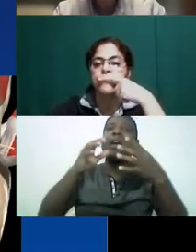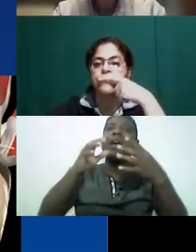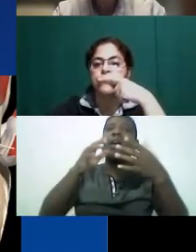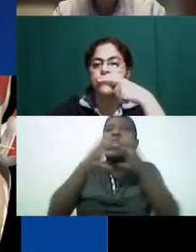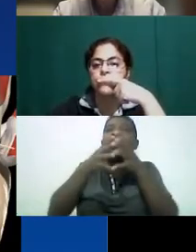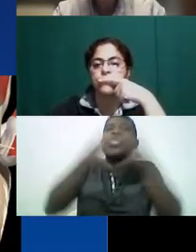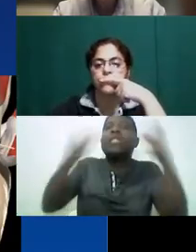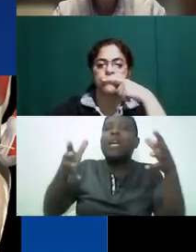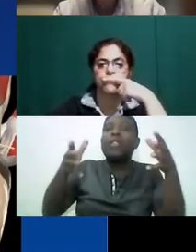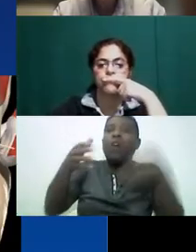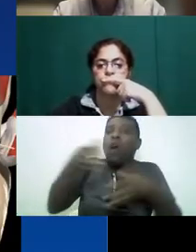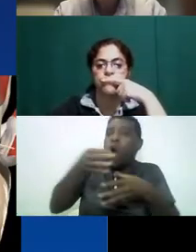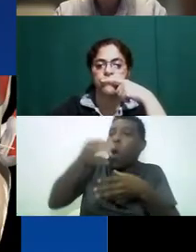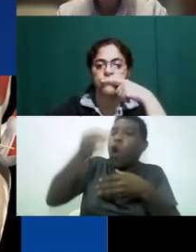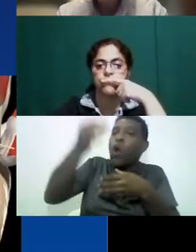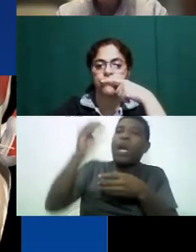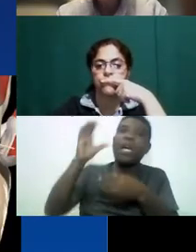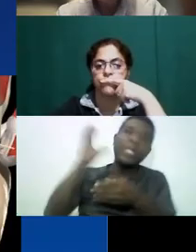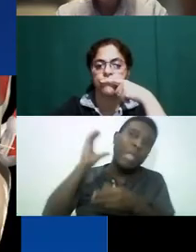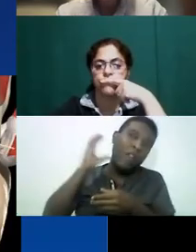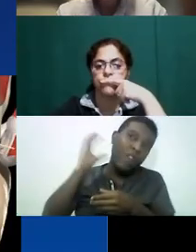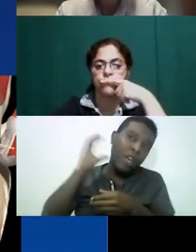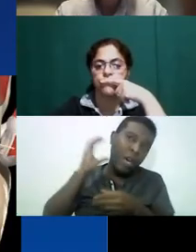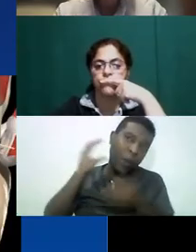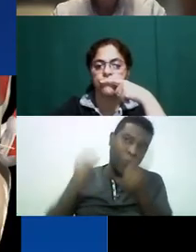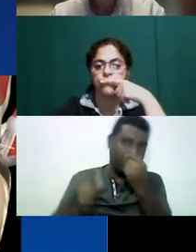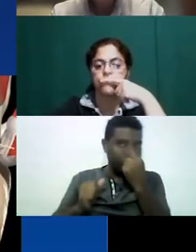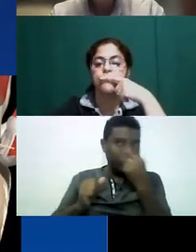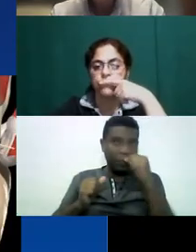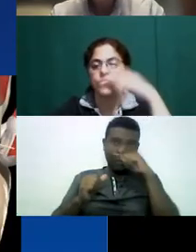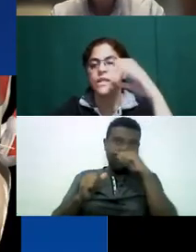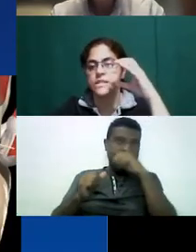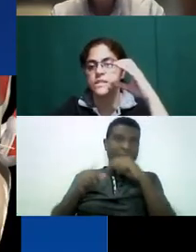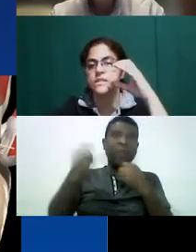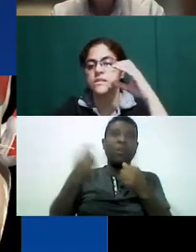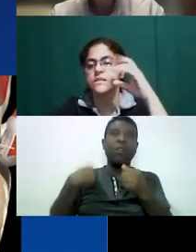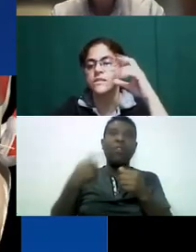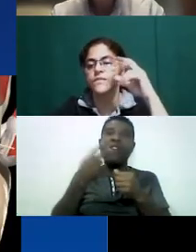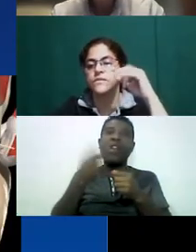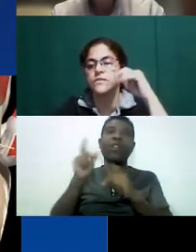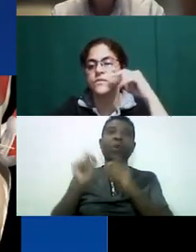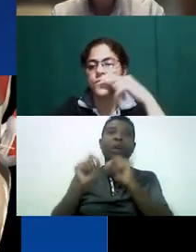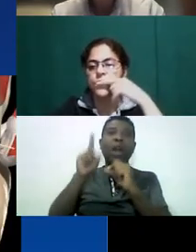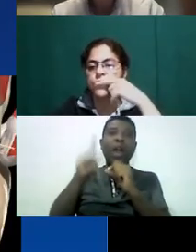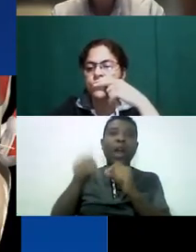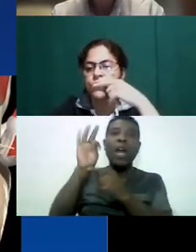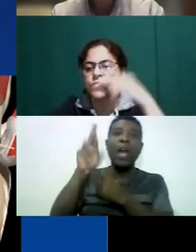superiores, esplênio da cabeça, tá? Esplênio da cabeça, então, é o segundo músculo aqui da